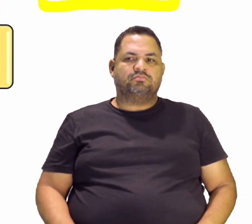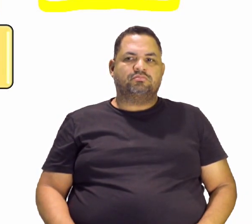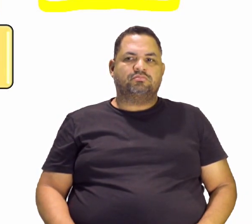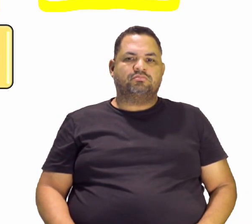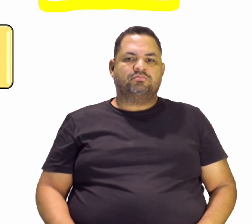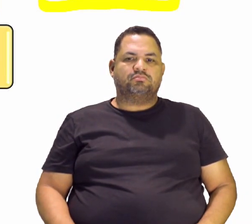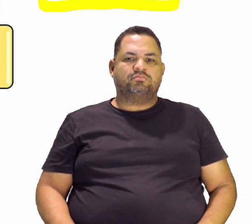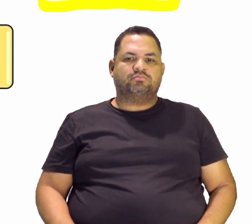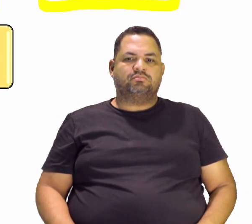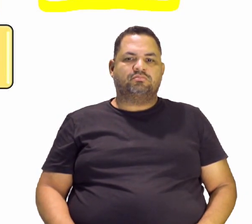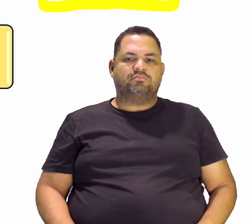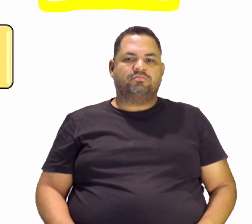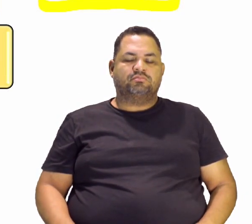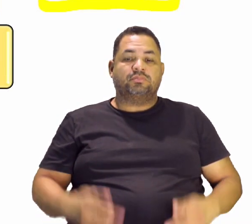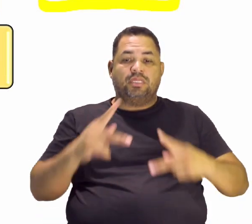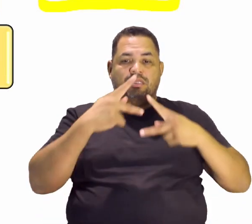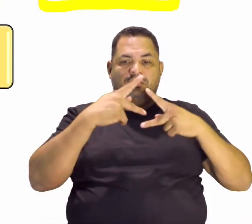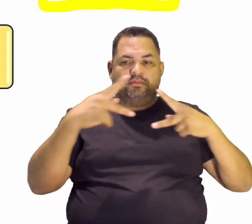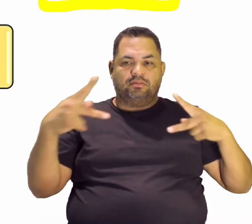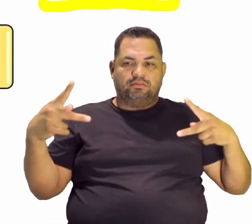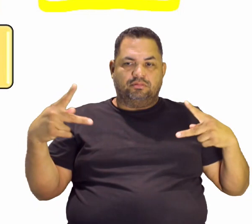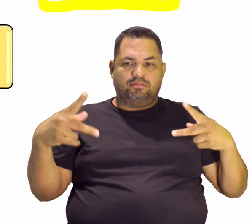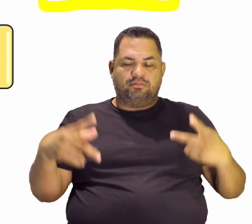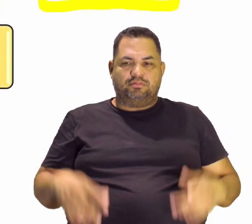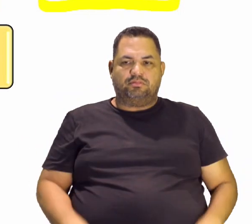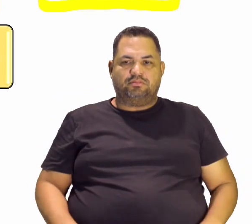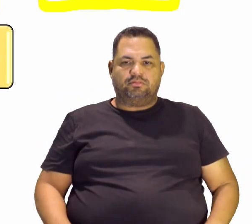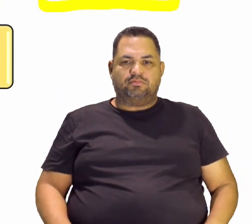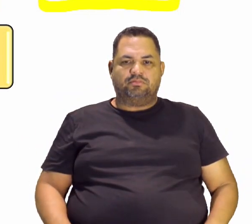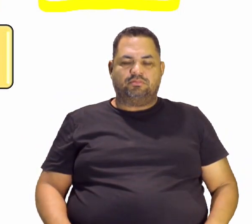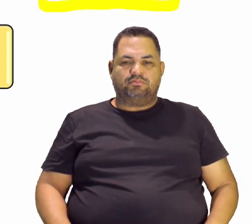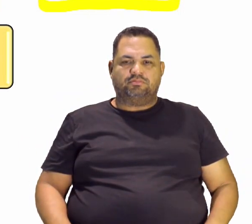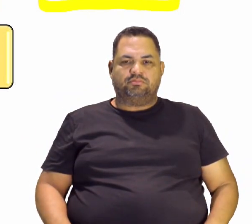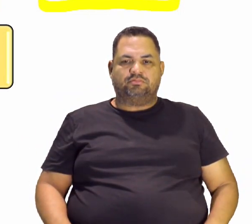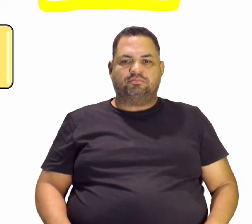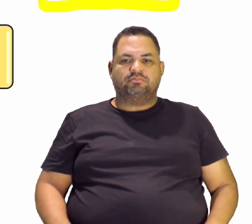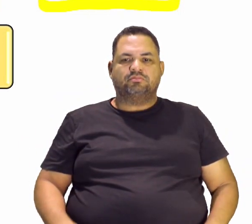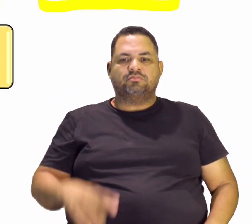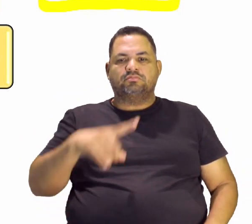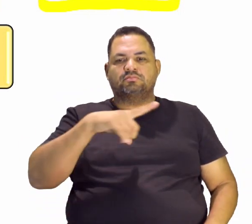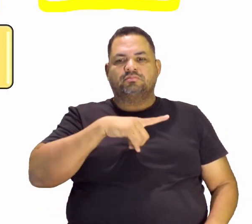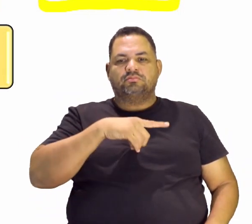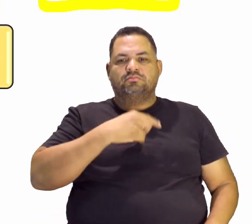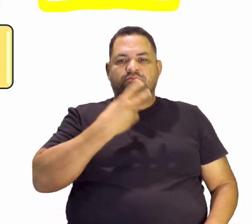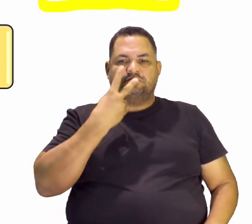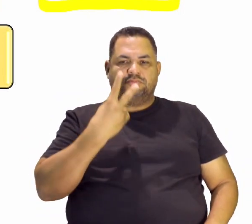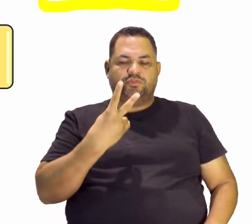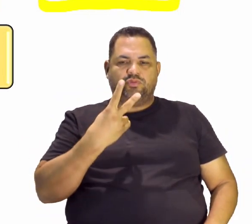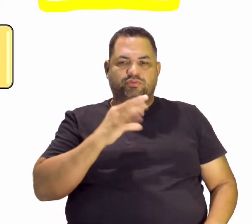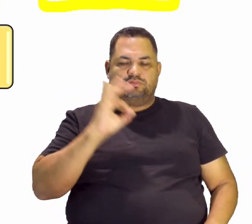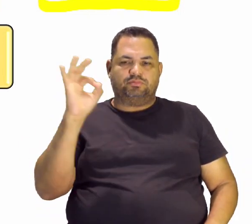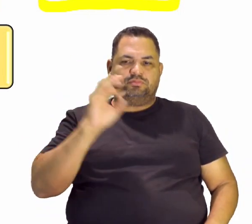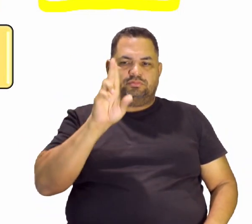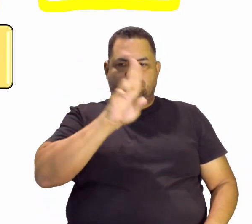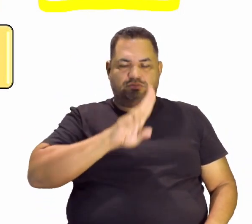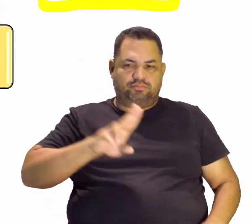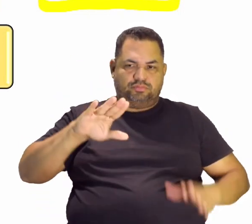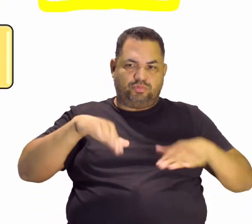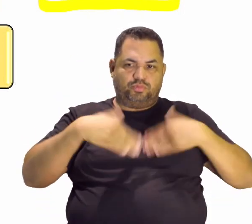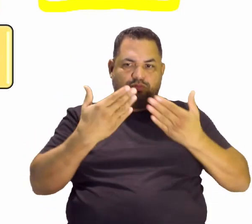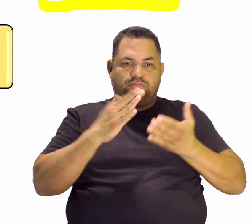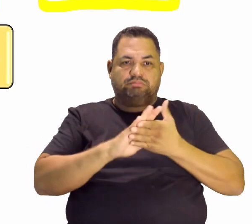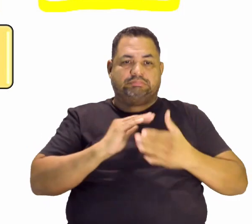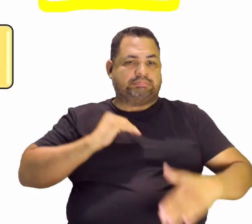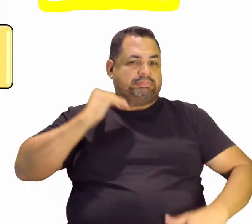E as proteínas, elas se firmam agora em 2% de utilização quando eu estou em